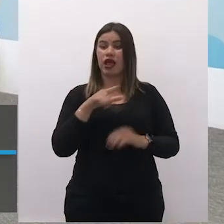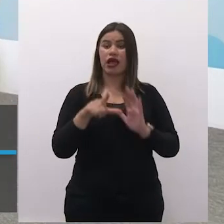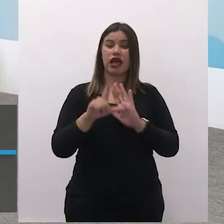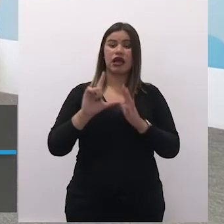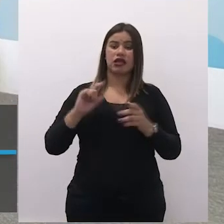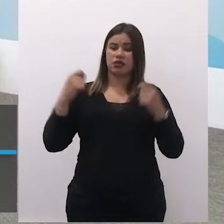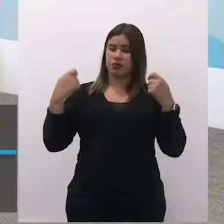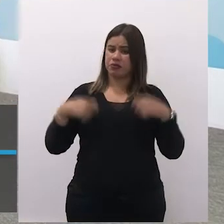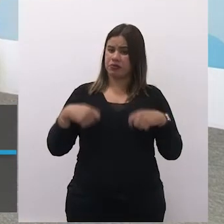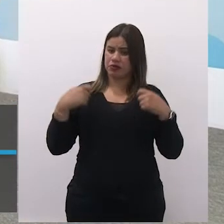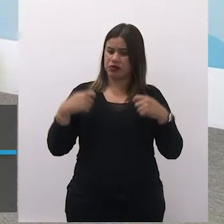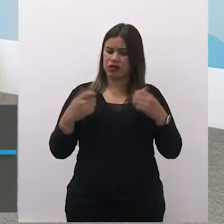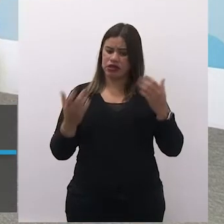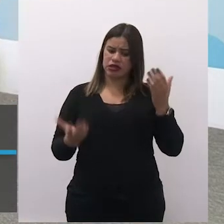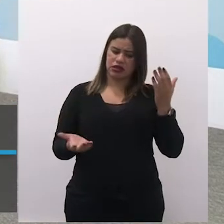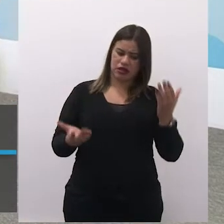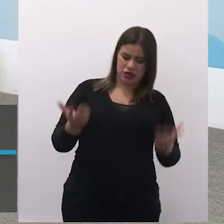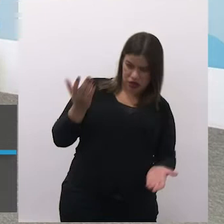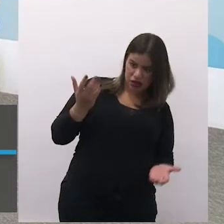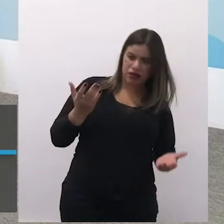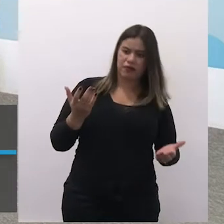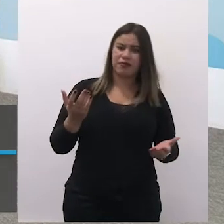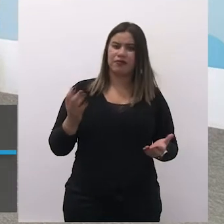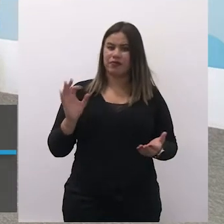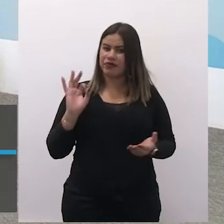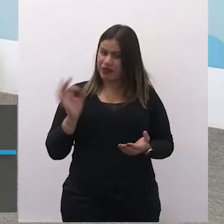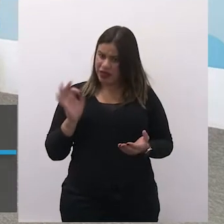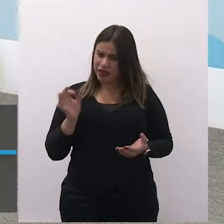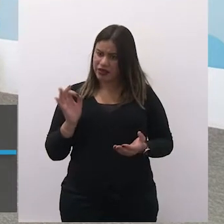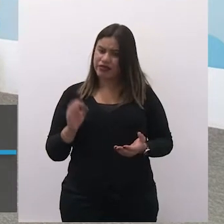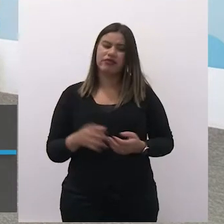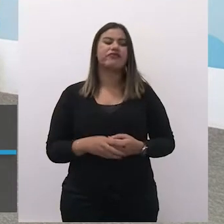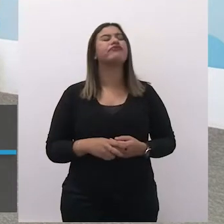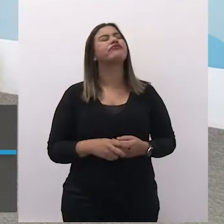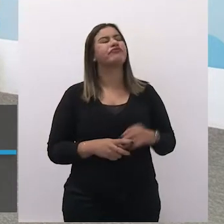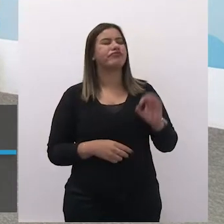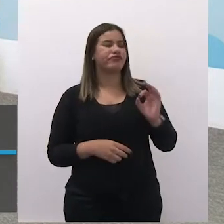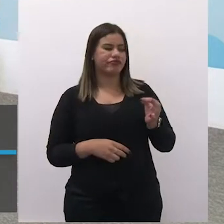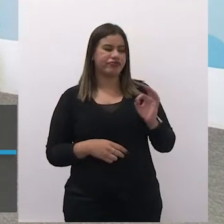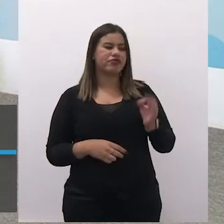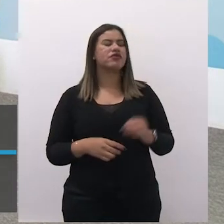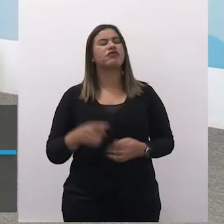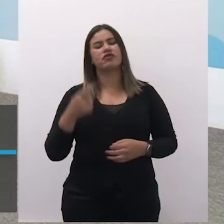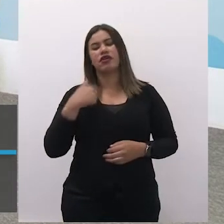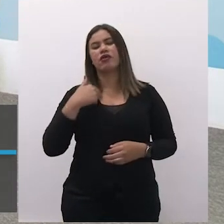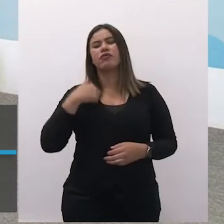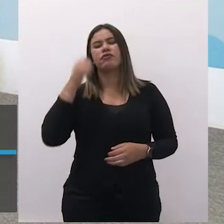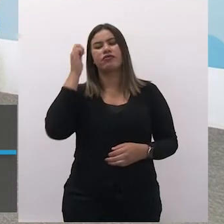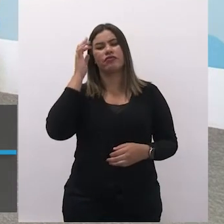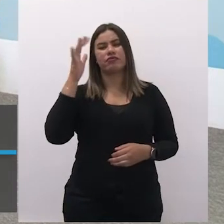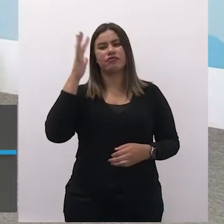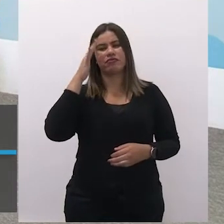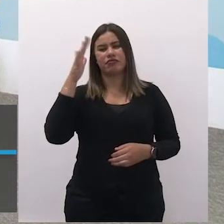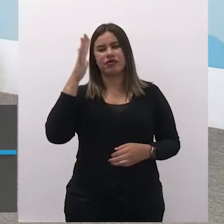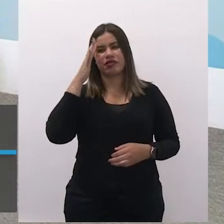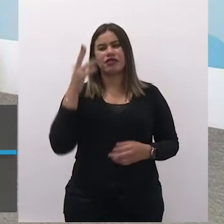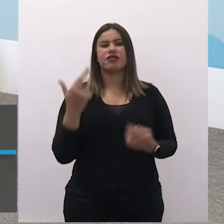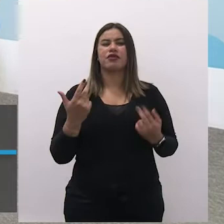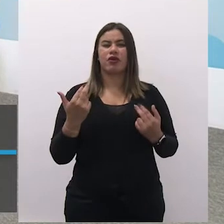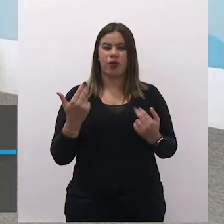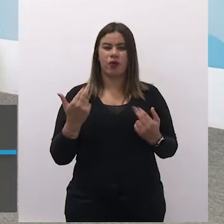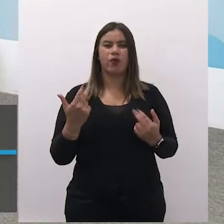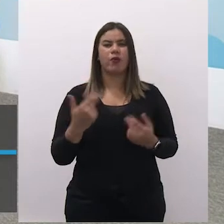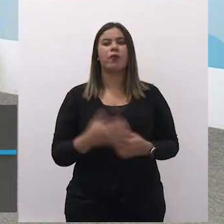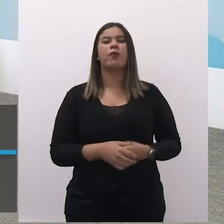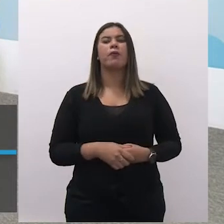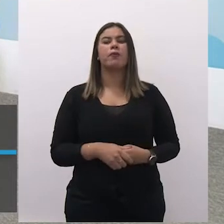precisa ter um desequilíbrio antes disso? Sem dúvida, Sandra. Eu estava aqui pensando e era exatamente essa pergunta que eu ia